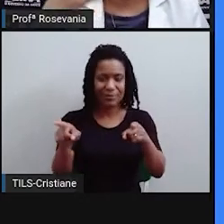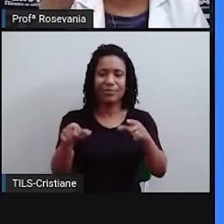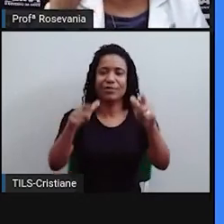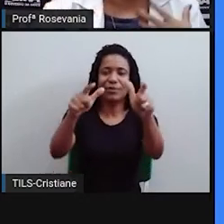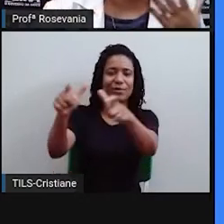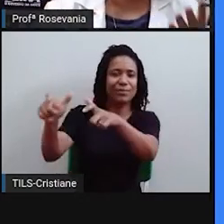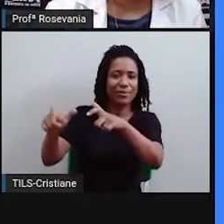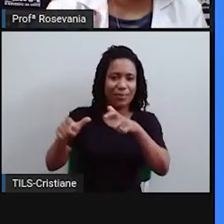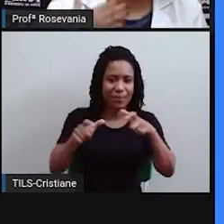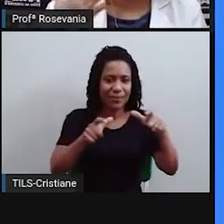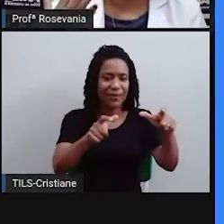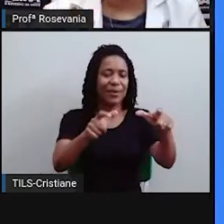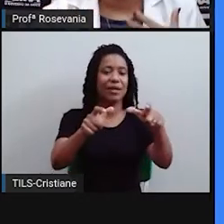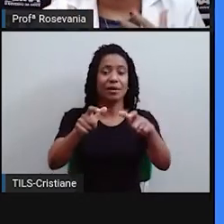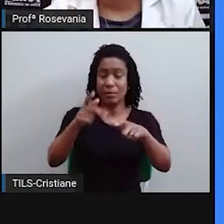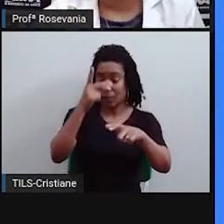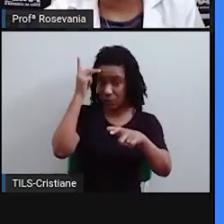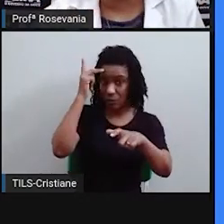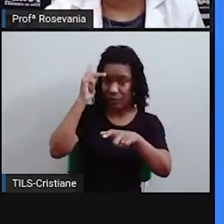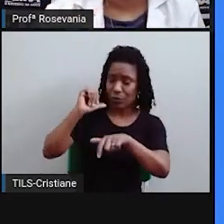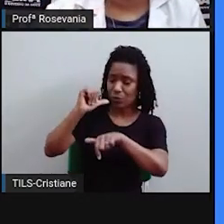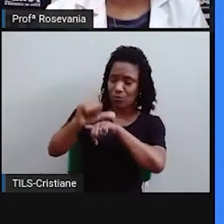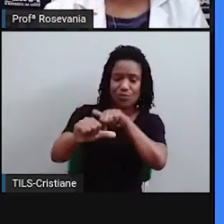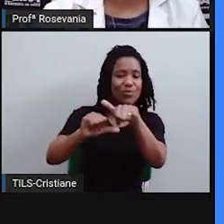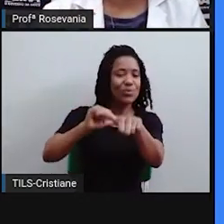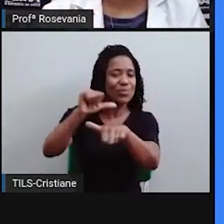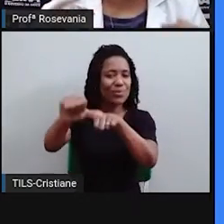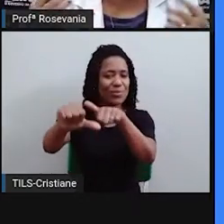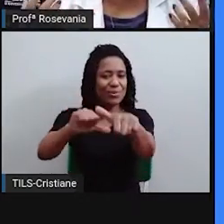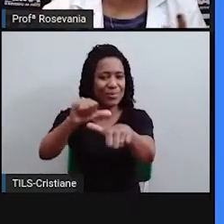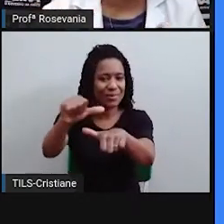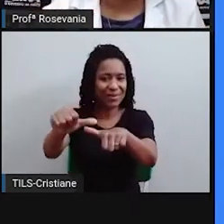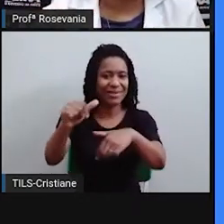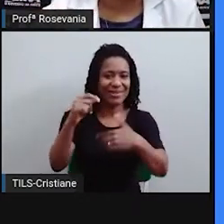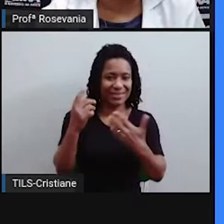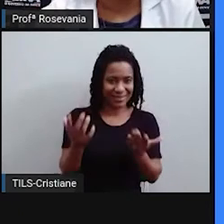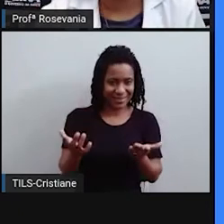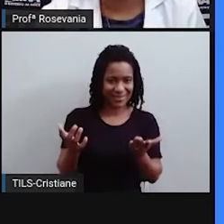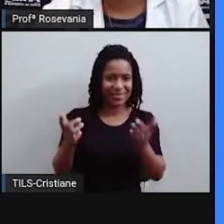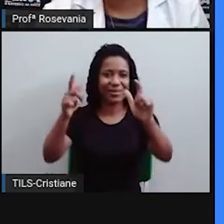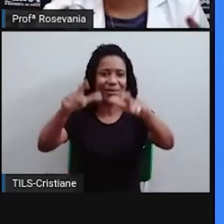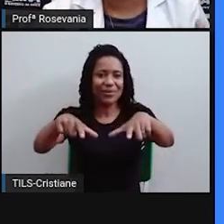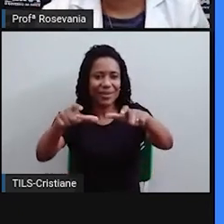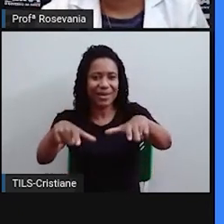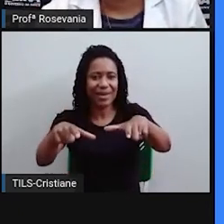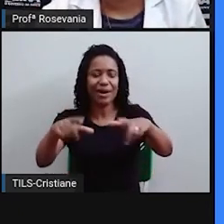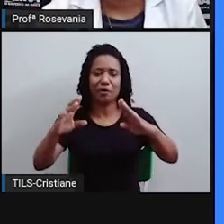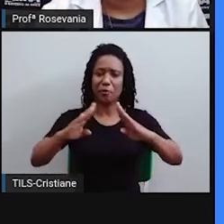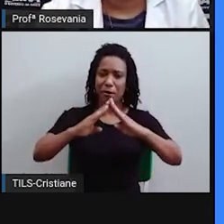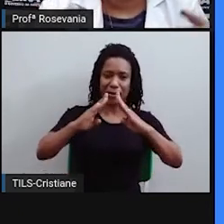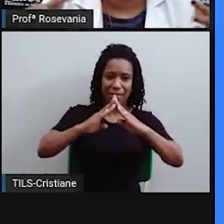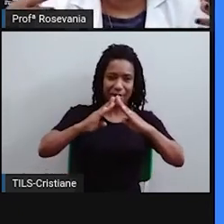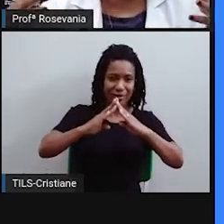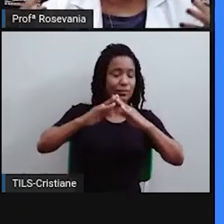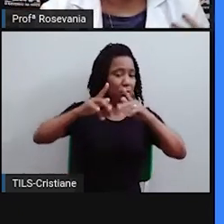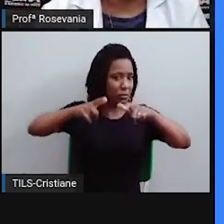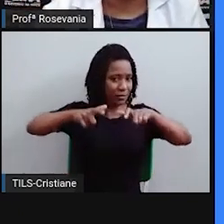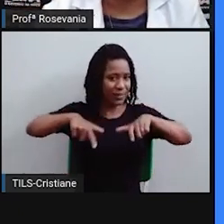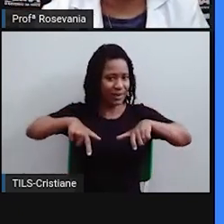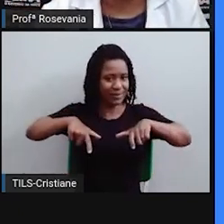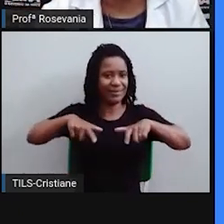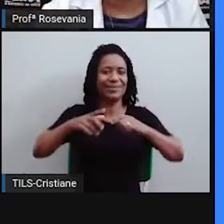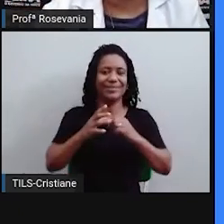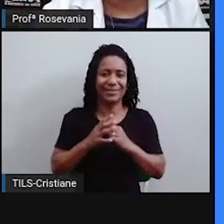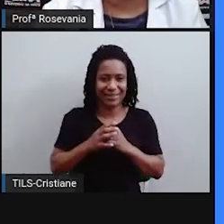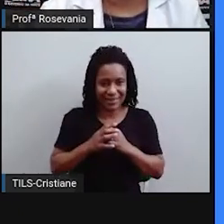homem, em que ele vai transformando e retransformando, né? Desde aqueles espaços mais simples, como a nossa casa, né, aquele espaço